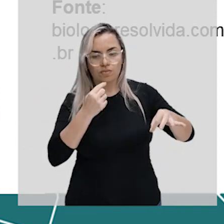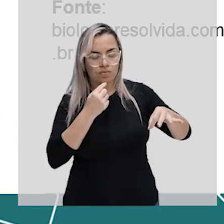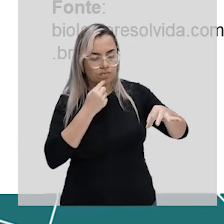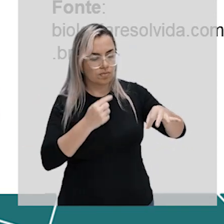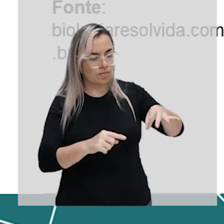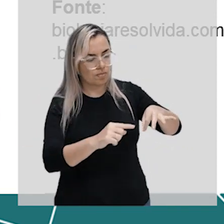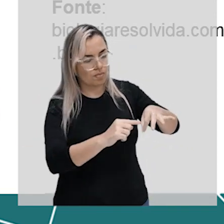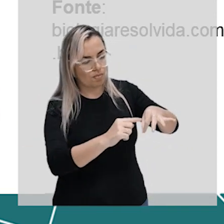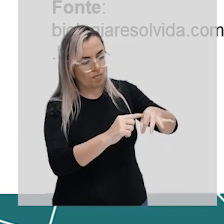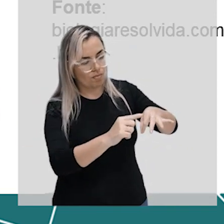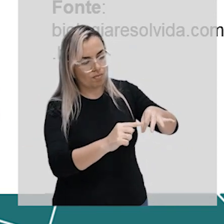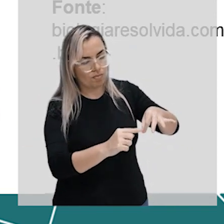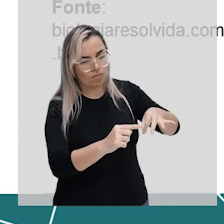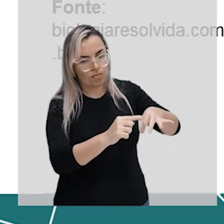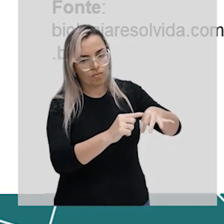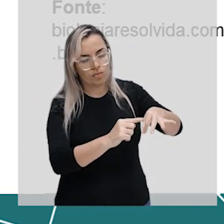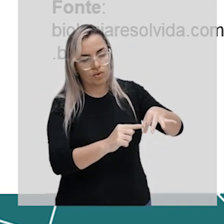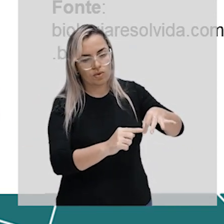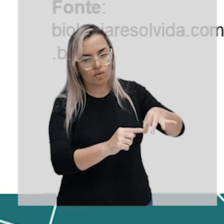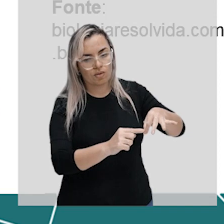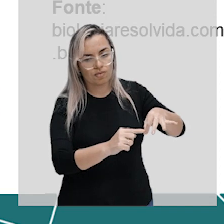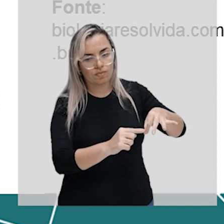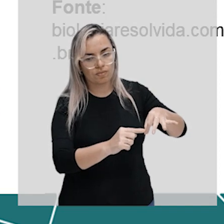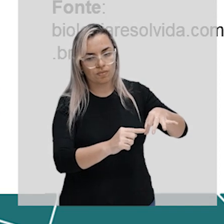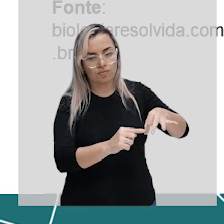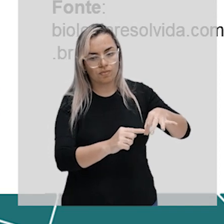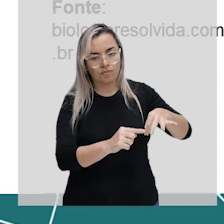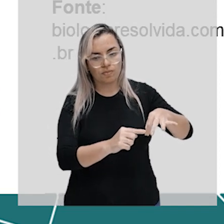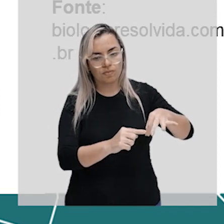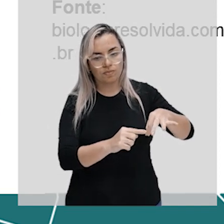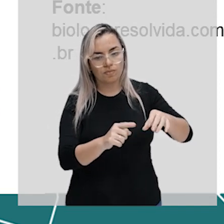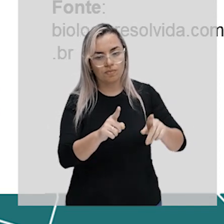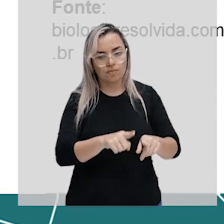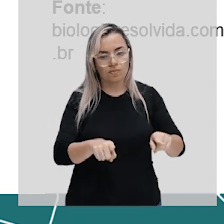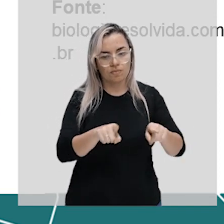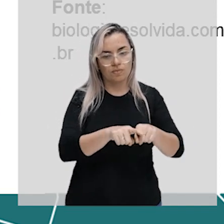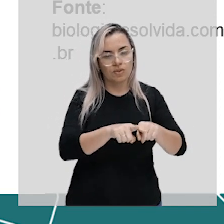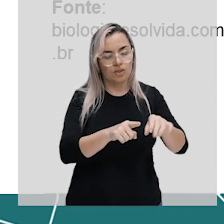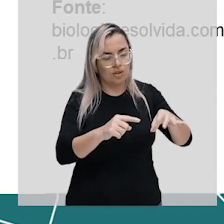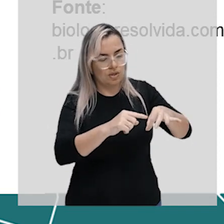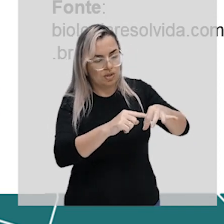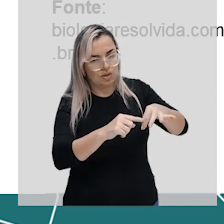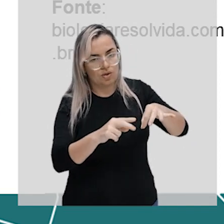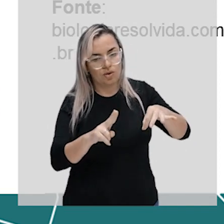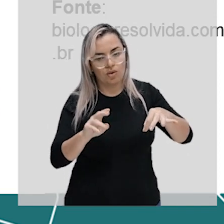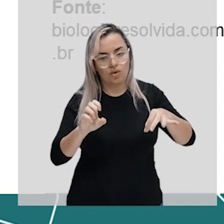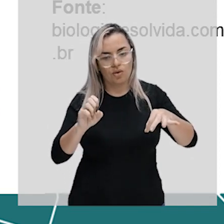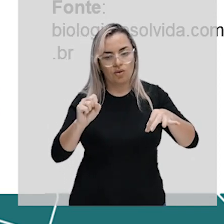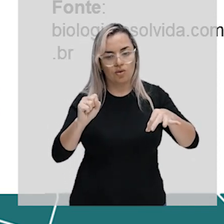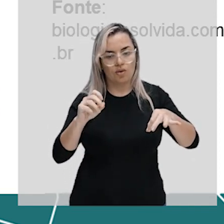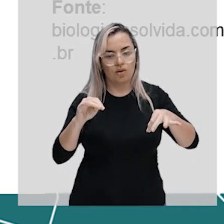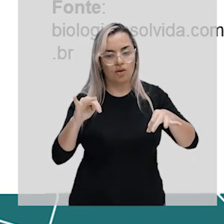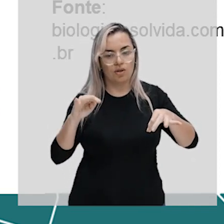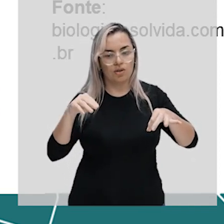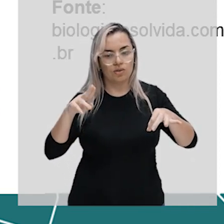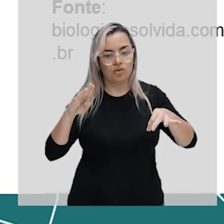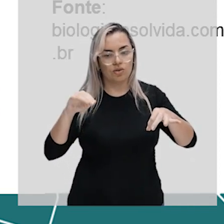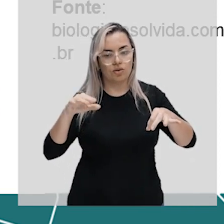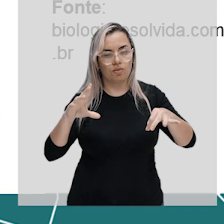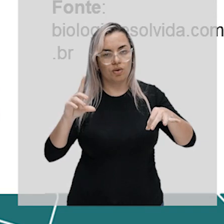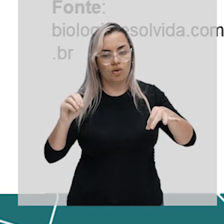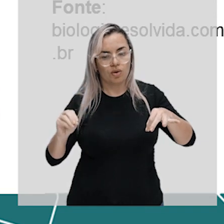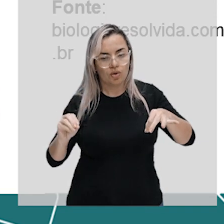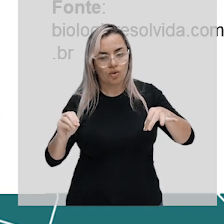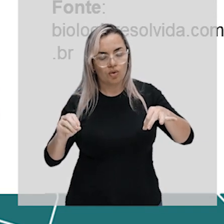externa. Entre o vestíbulo vaginal e o clitóris, que é essa estrutura que